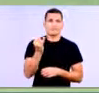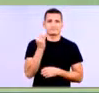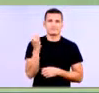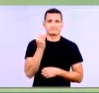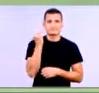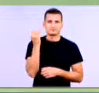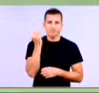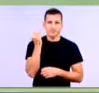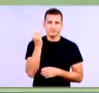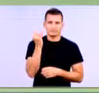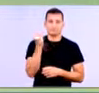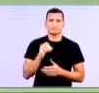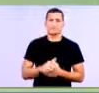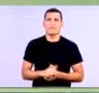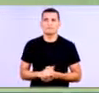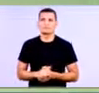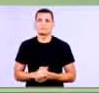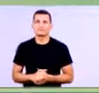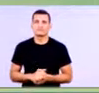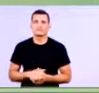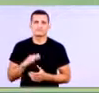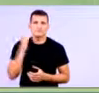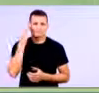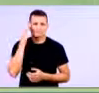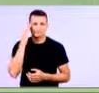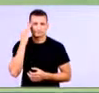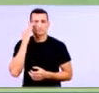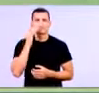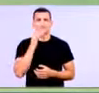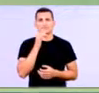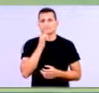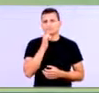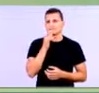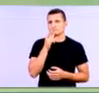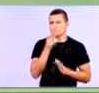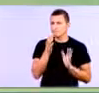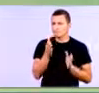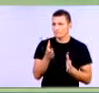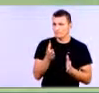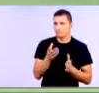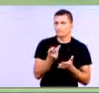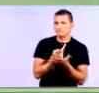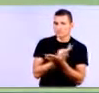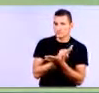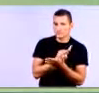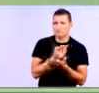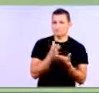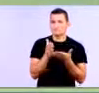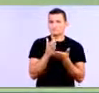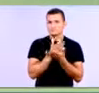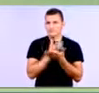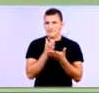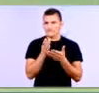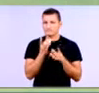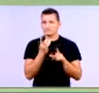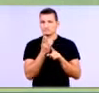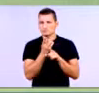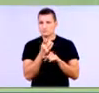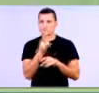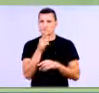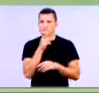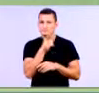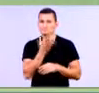importantíssimo e crucial. Vamos entender um pouquinho assim. Vocês já se depararam com alguém que ele é aquele cara,